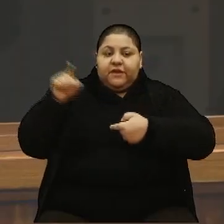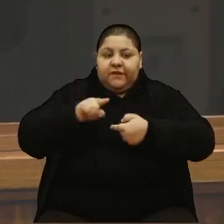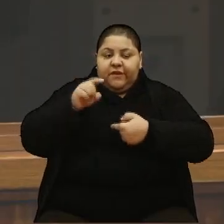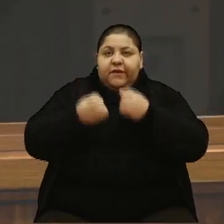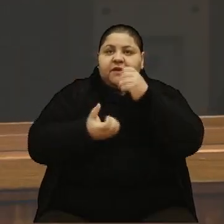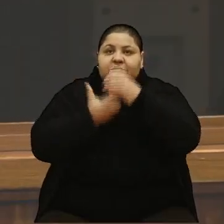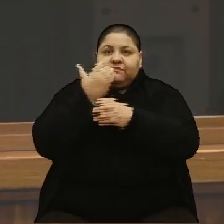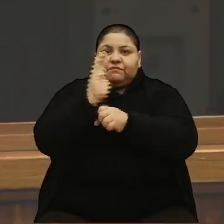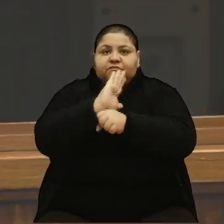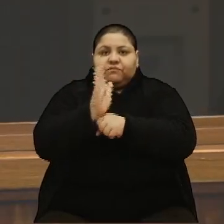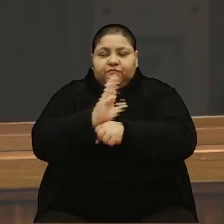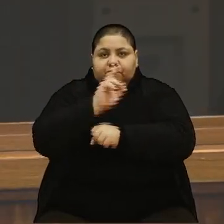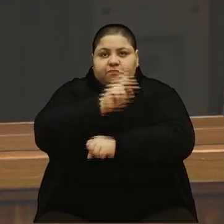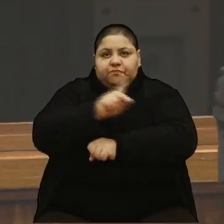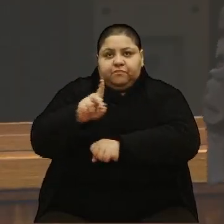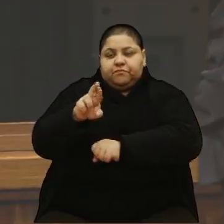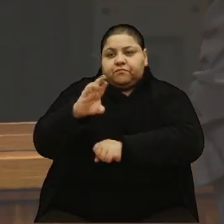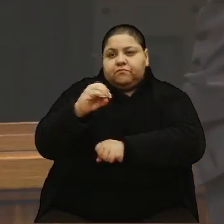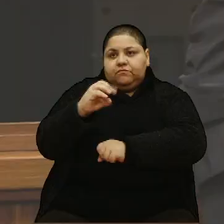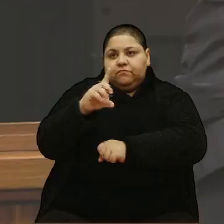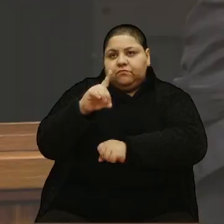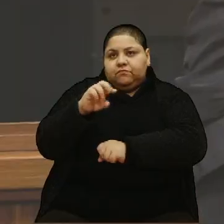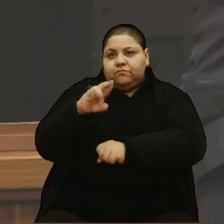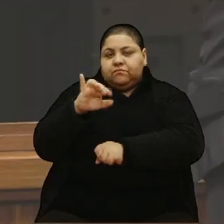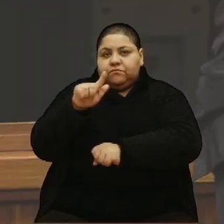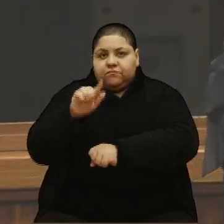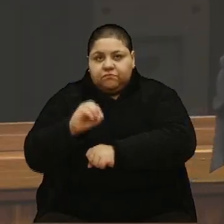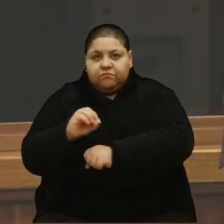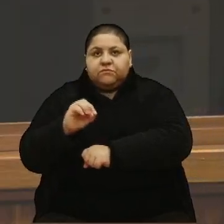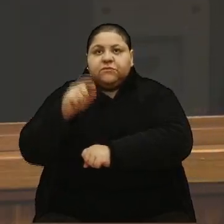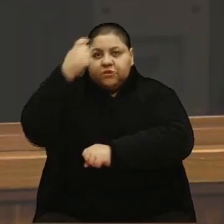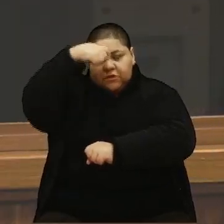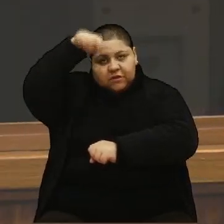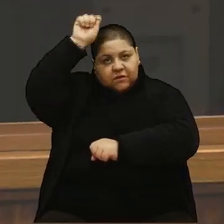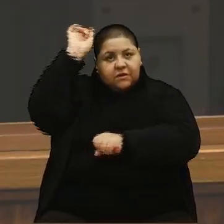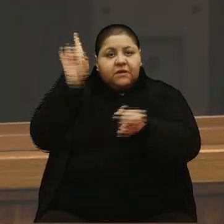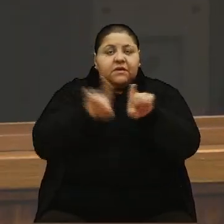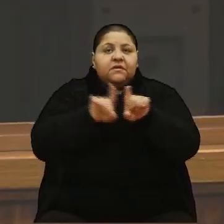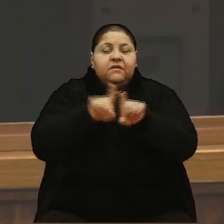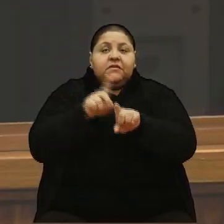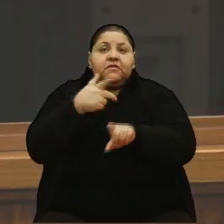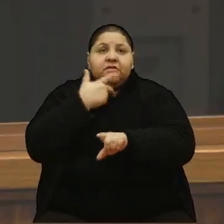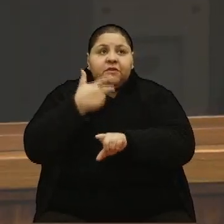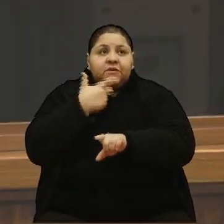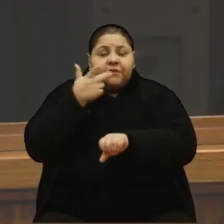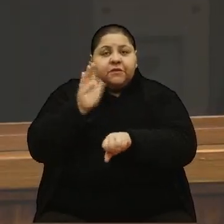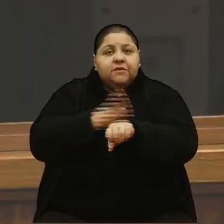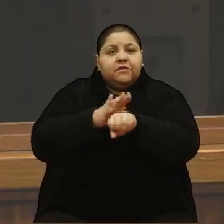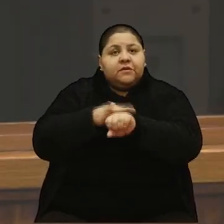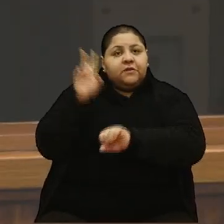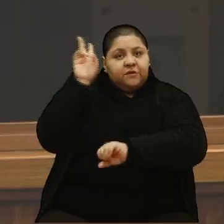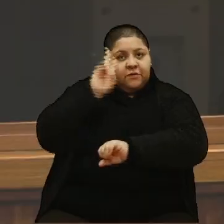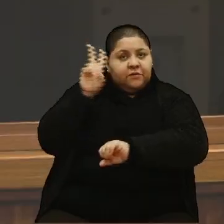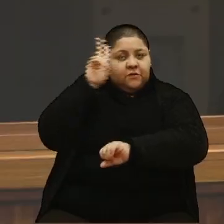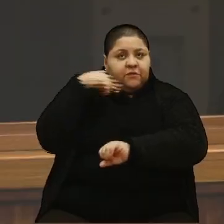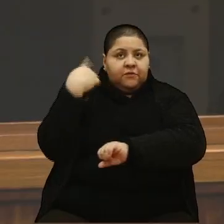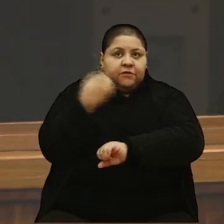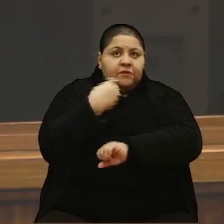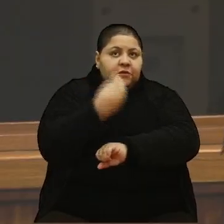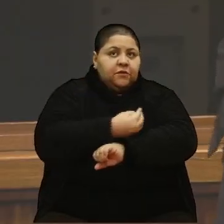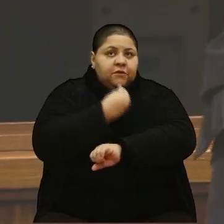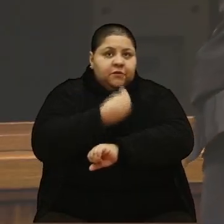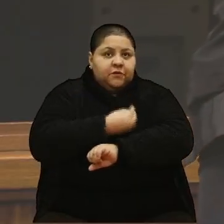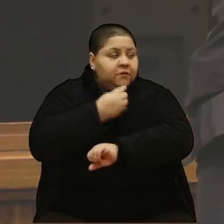do filme, e o professor Rodrigo, da universidade, que vai falar sobre esse momento histórico que nós vivemos aqui